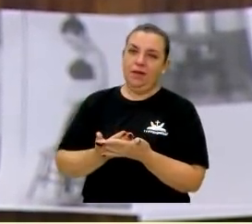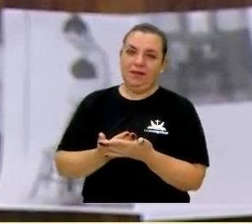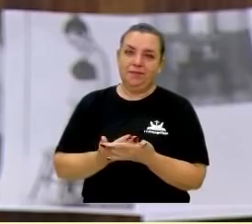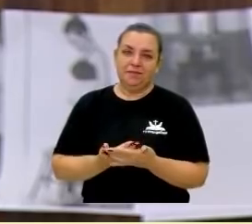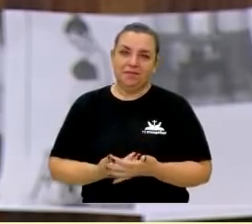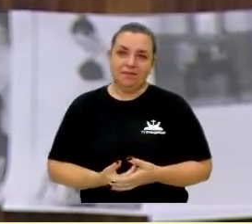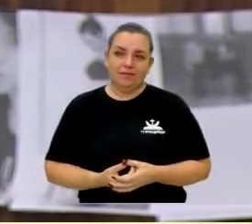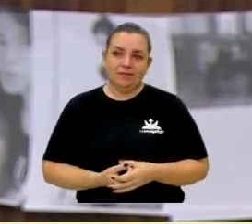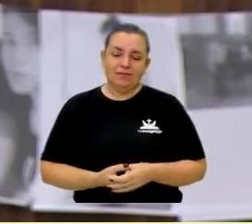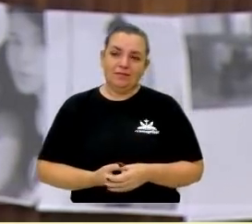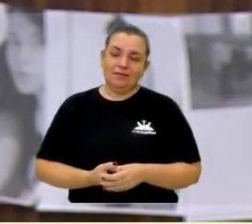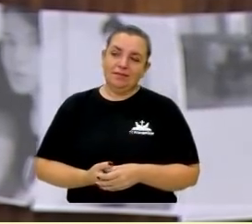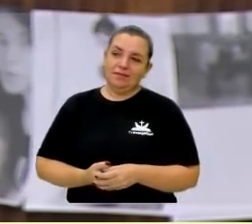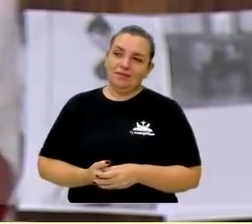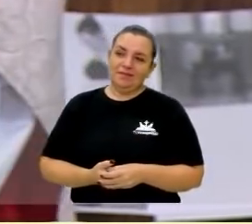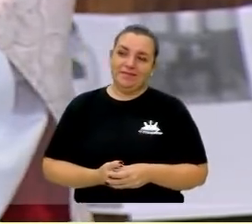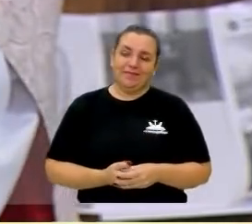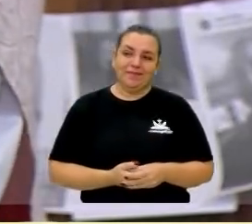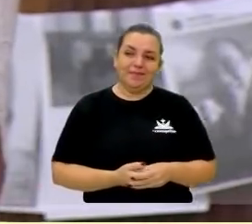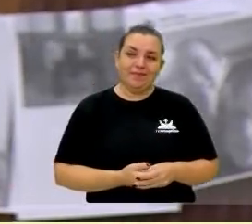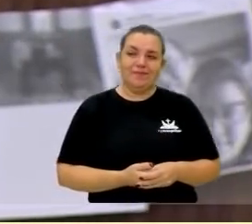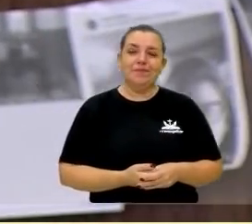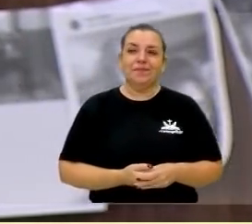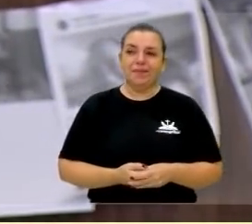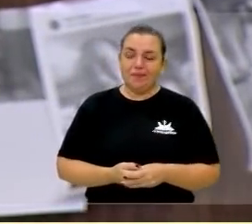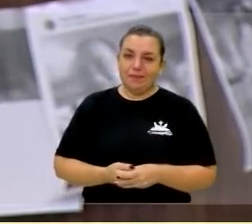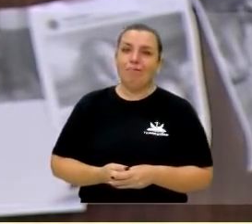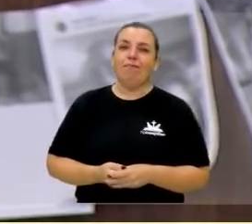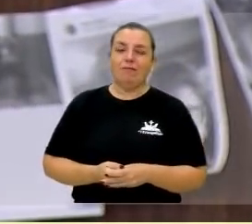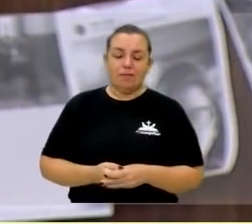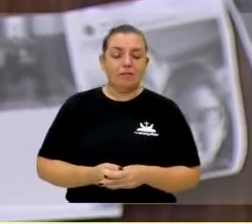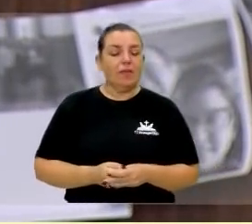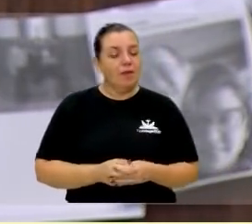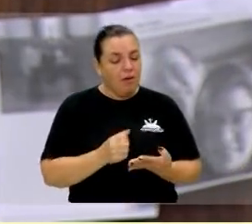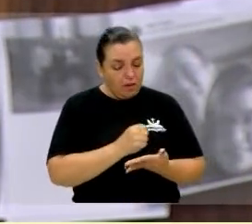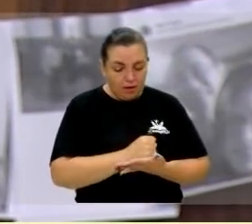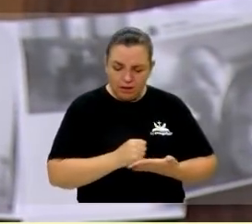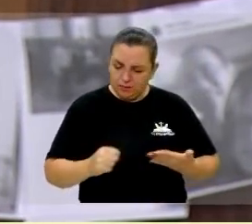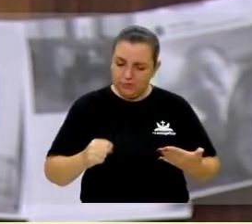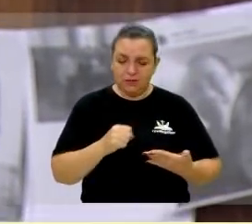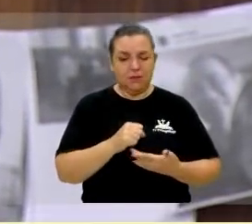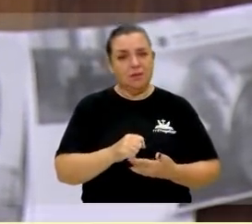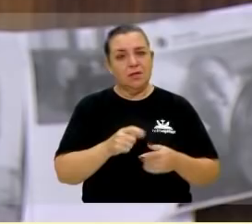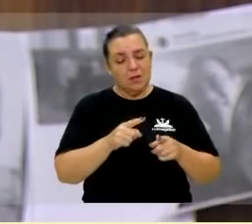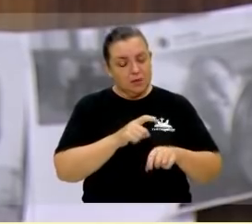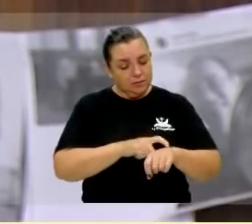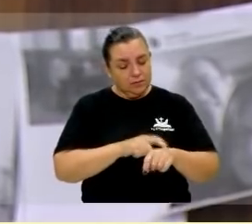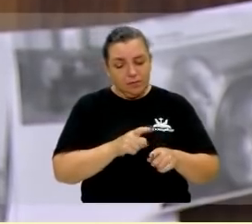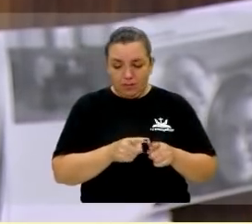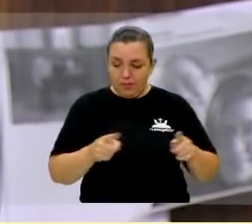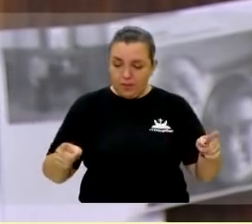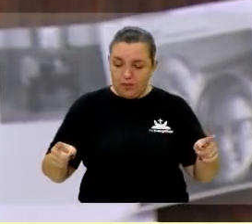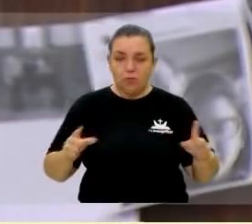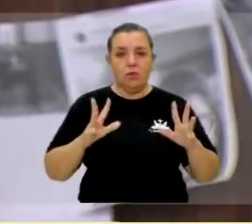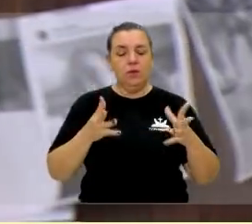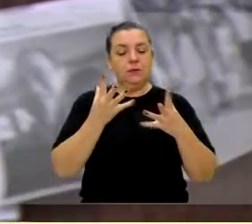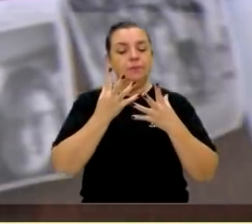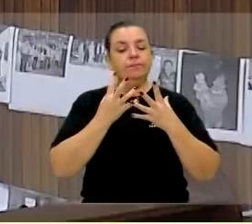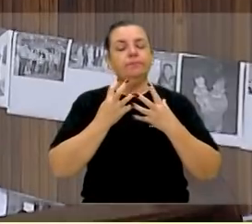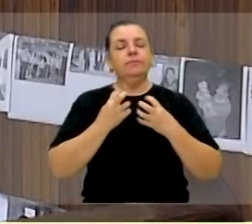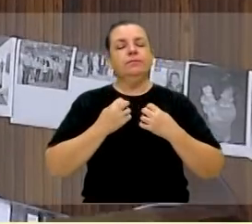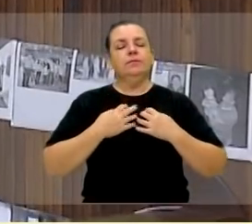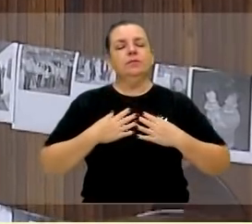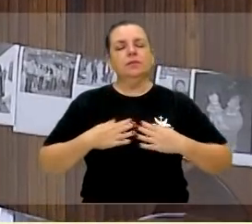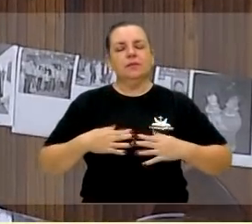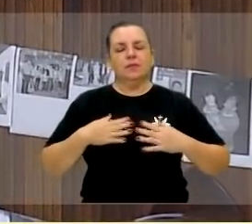Passamos por tudo com serenidade. E só tem